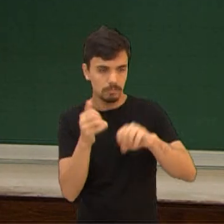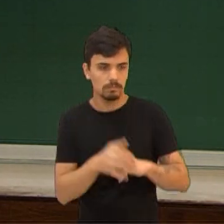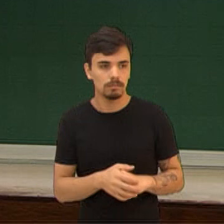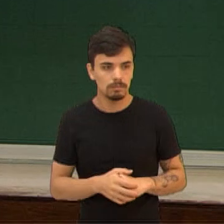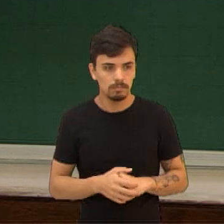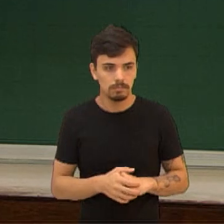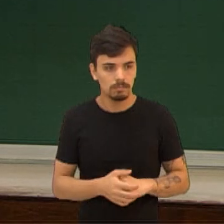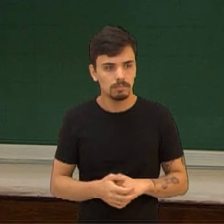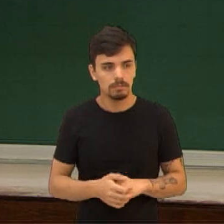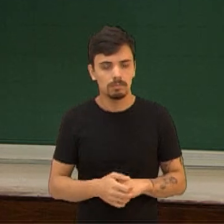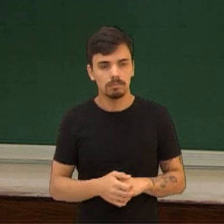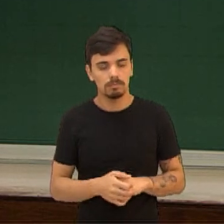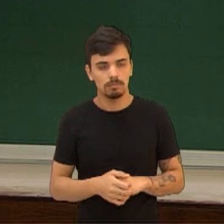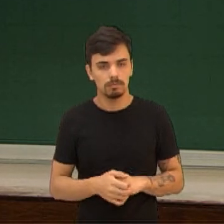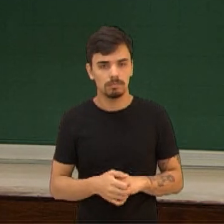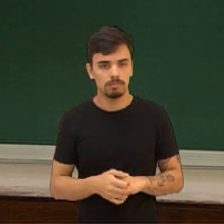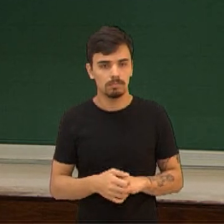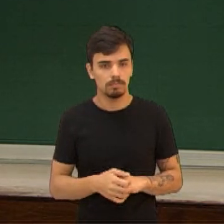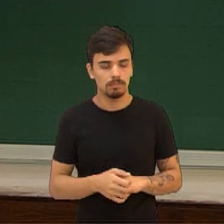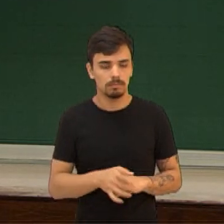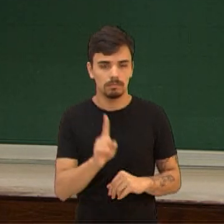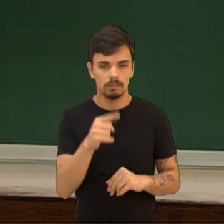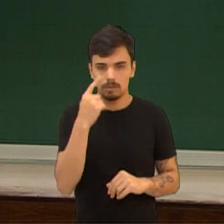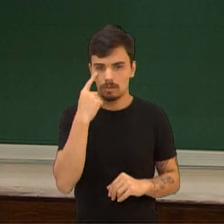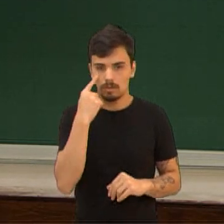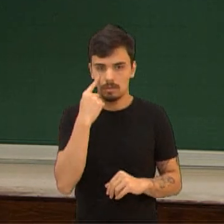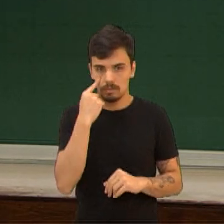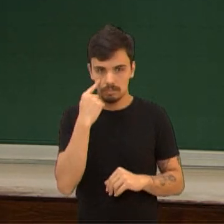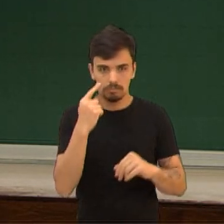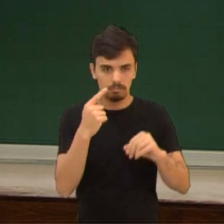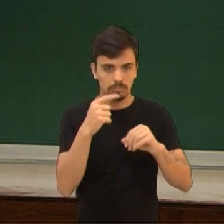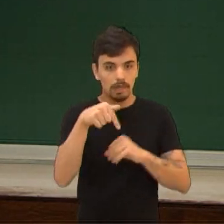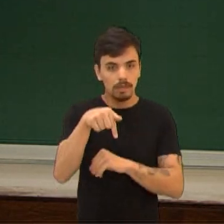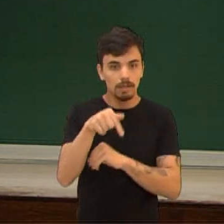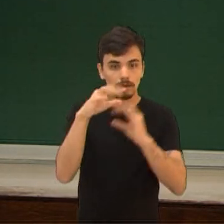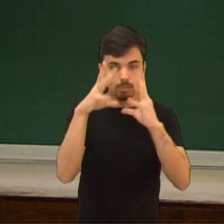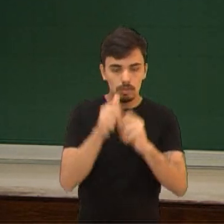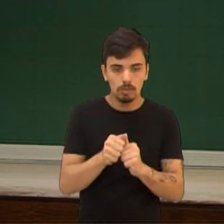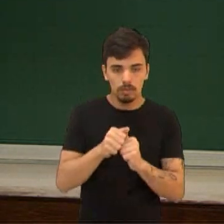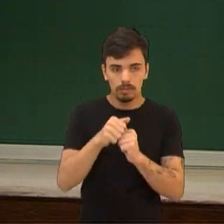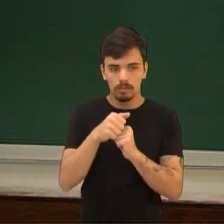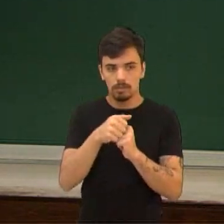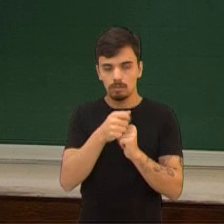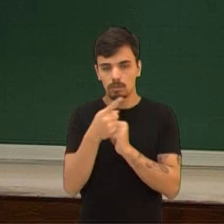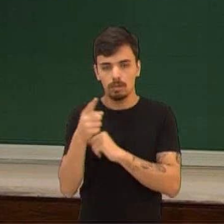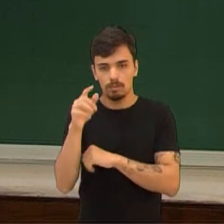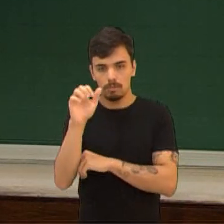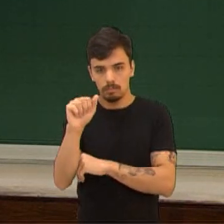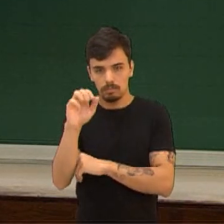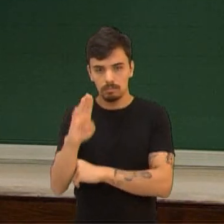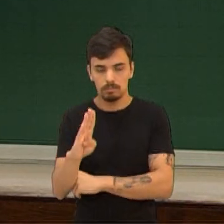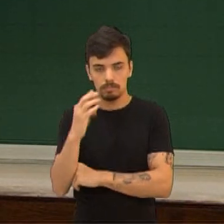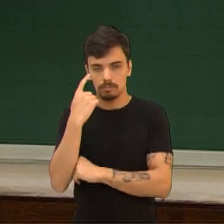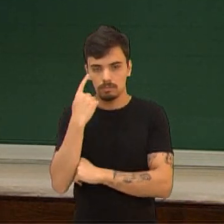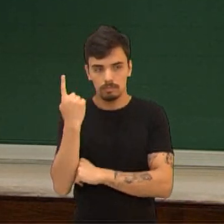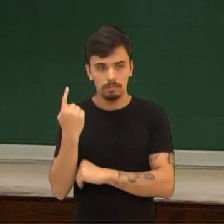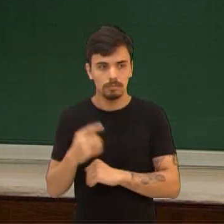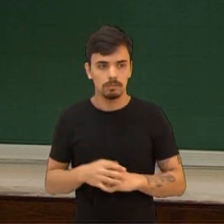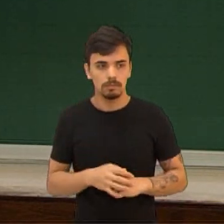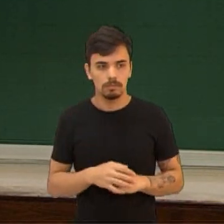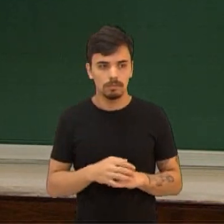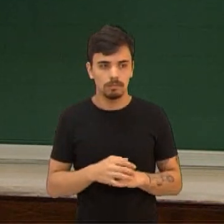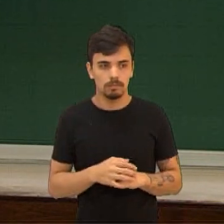carga total é a capacitância equivalente, né, vezes a tensão UAB. Então está aqui, ó,